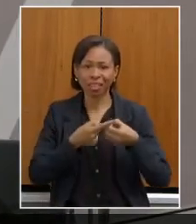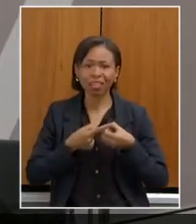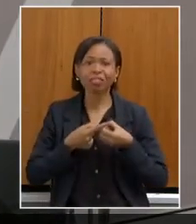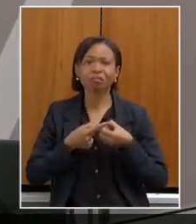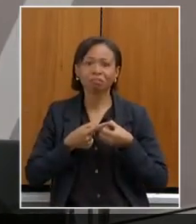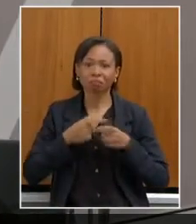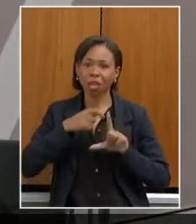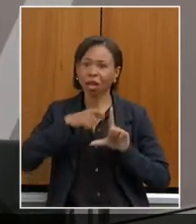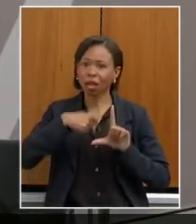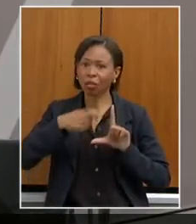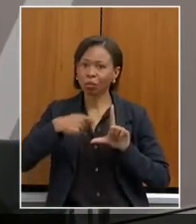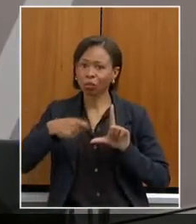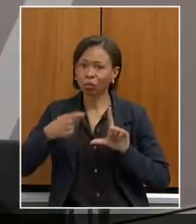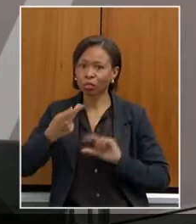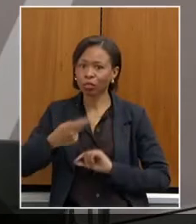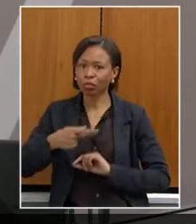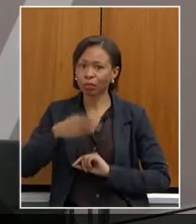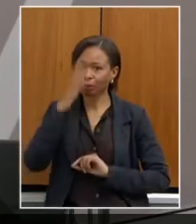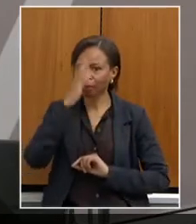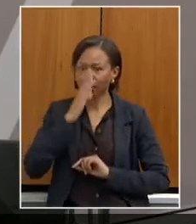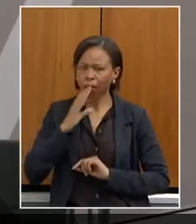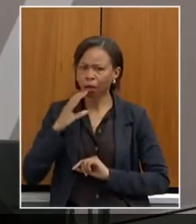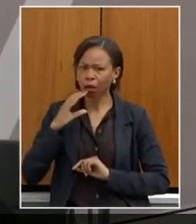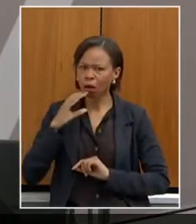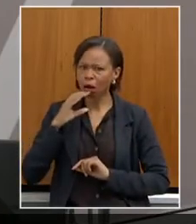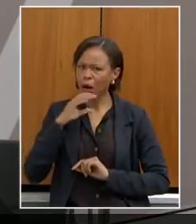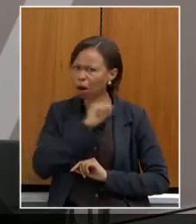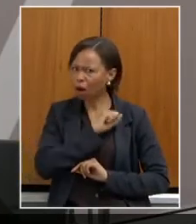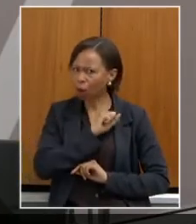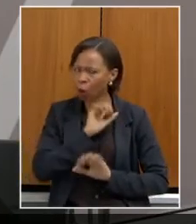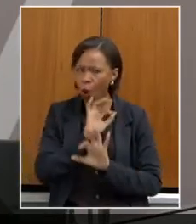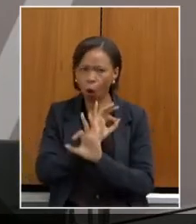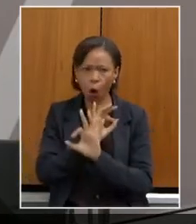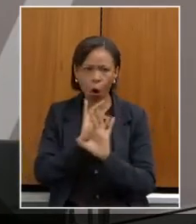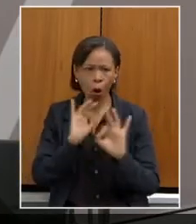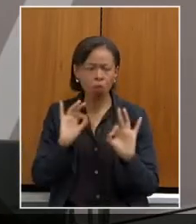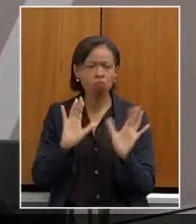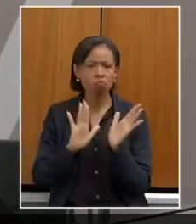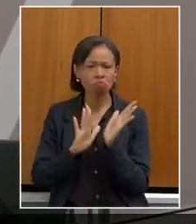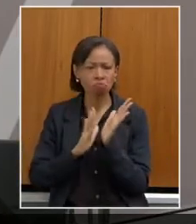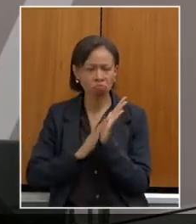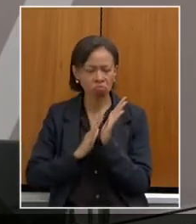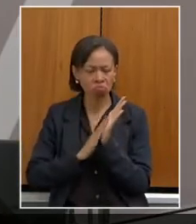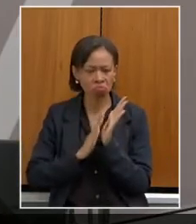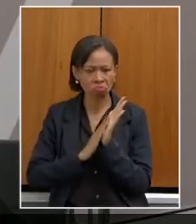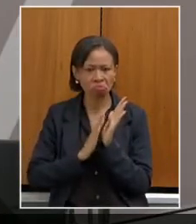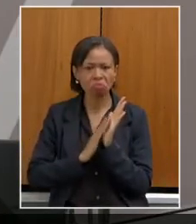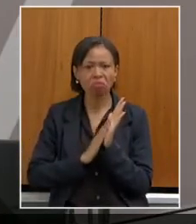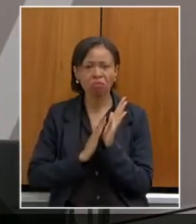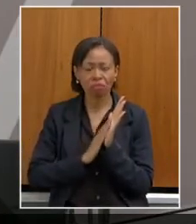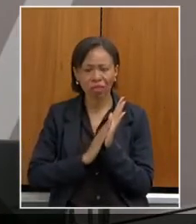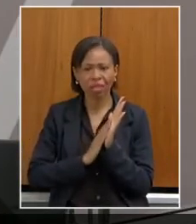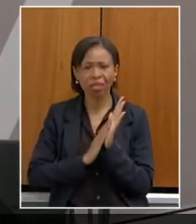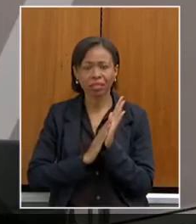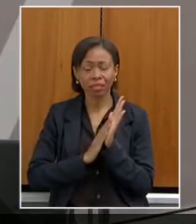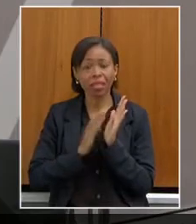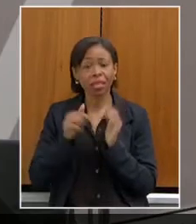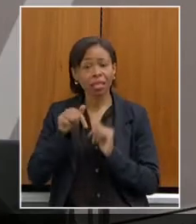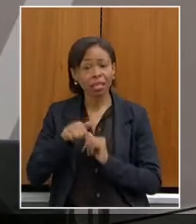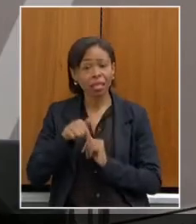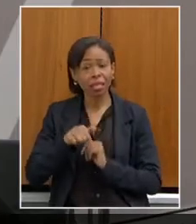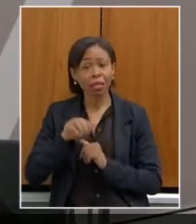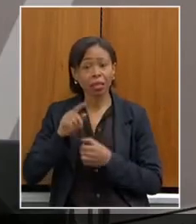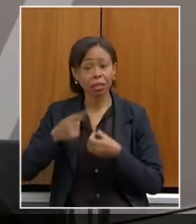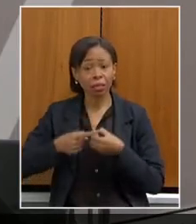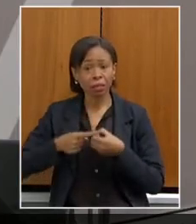realmente é algo assim de tirar o chapéu de respeitar mesmo que chega aqui você vai ver as notícias chegando aqui em